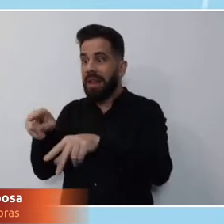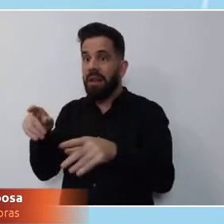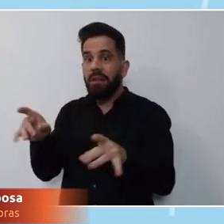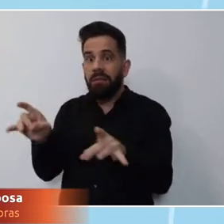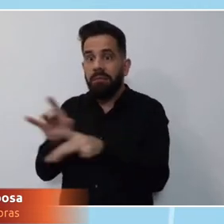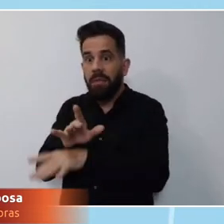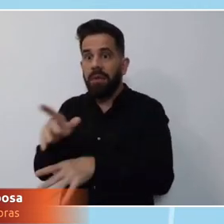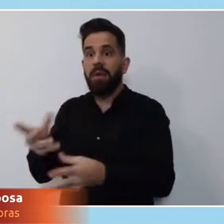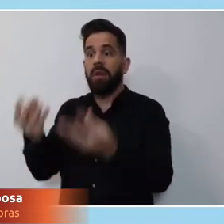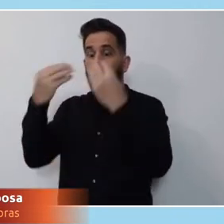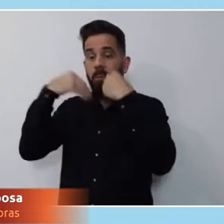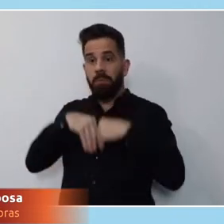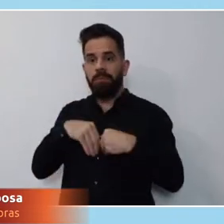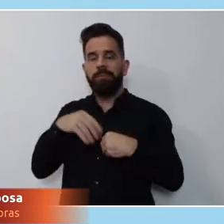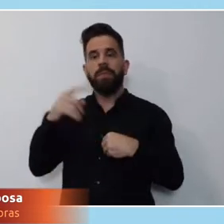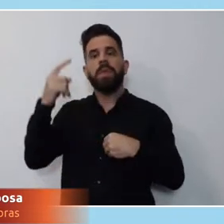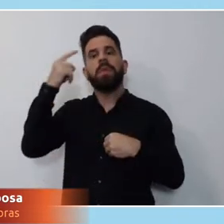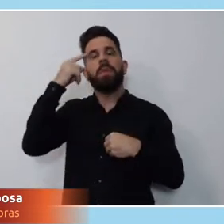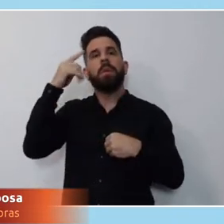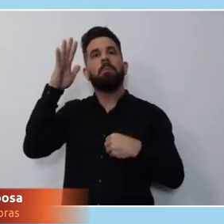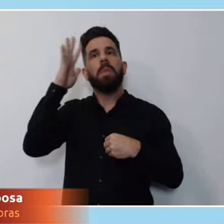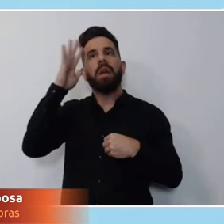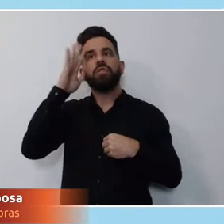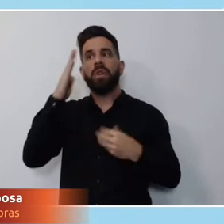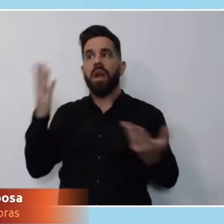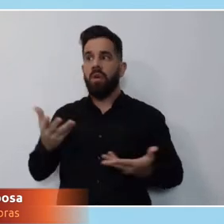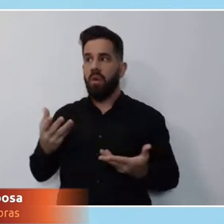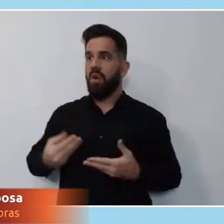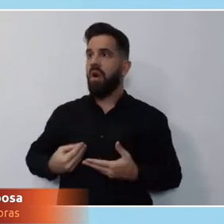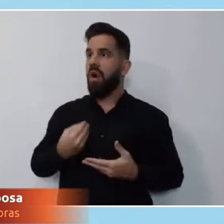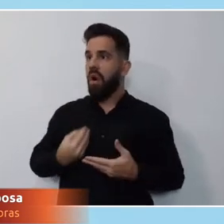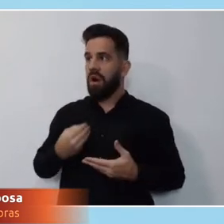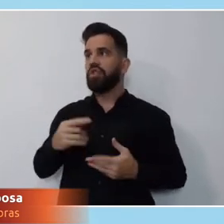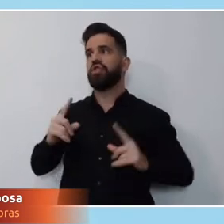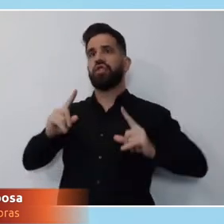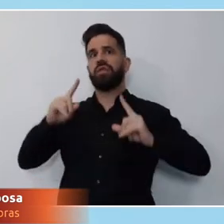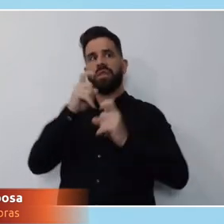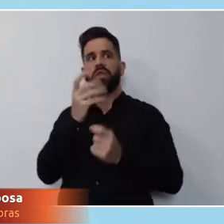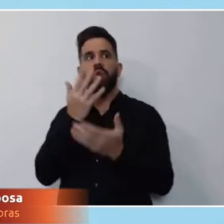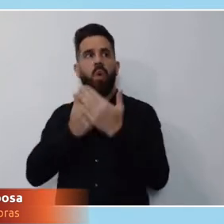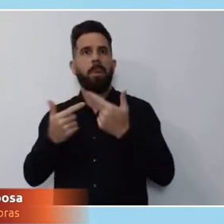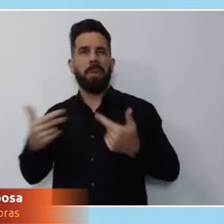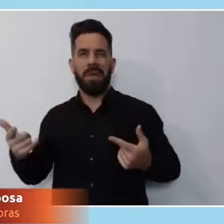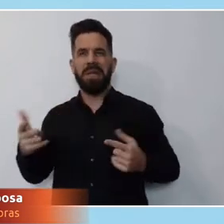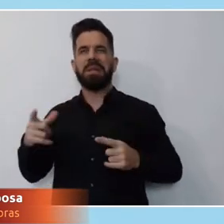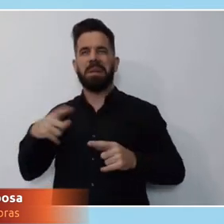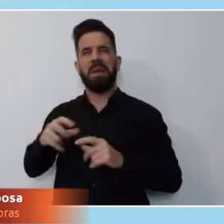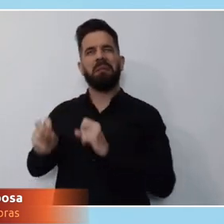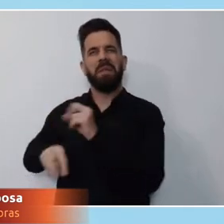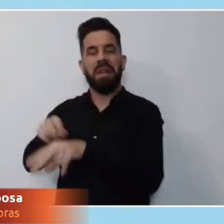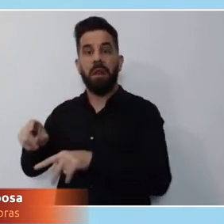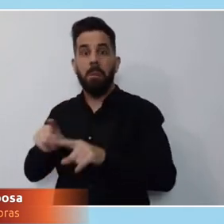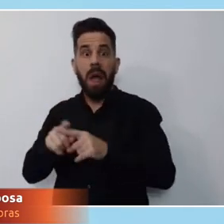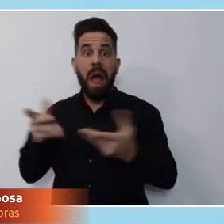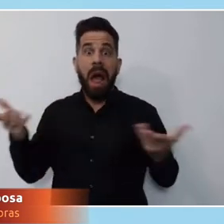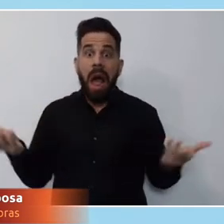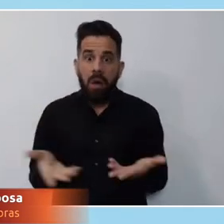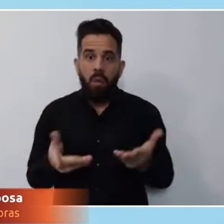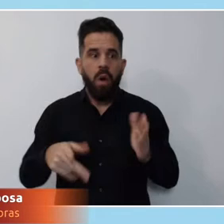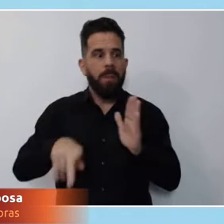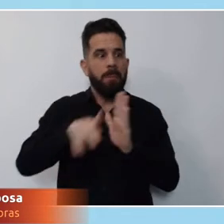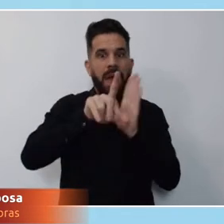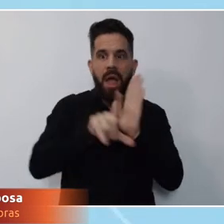rápida, imagina com esse novo projeto de lei que está para ser aprovado, né? Por isso que o nome Pacote do Veneno, tá